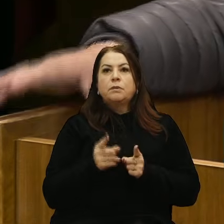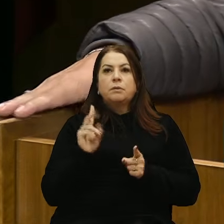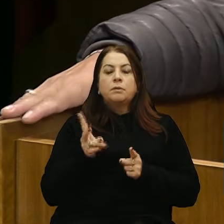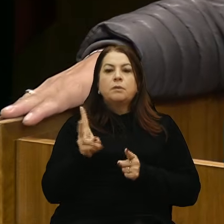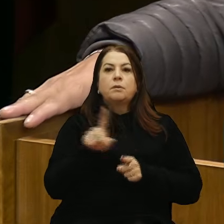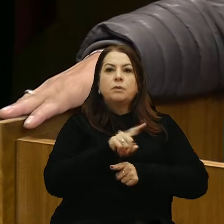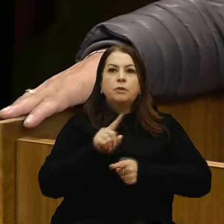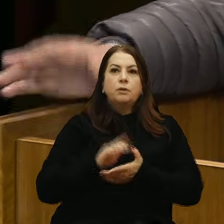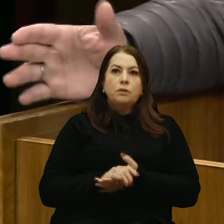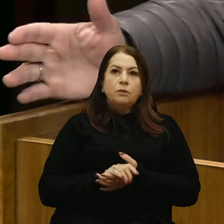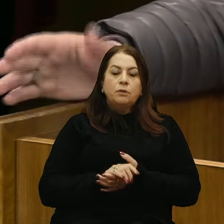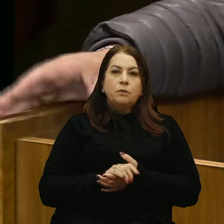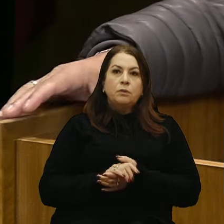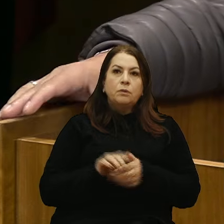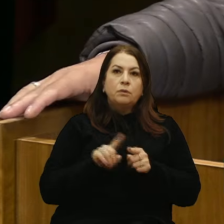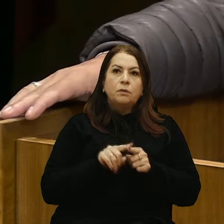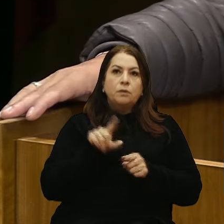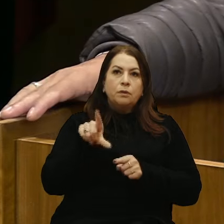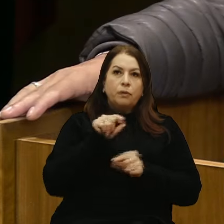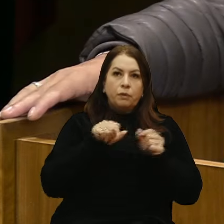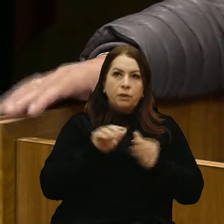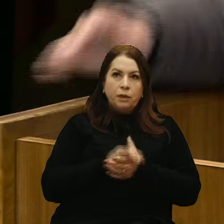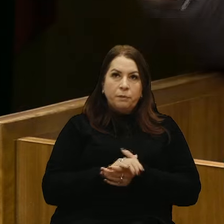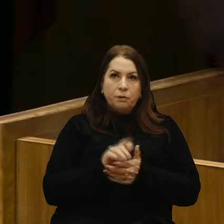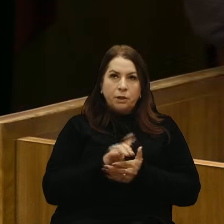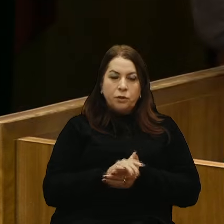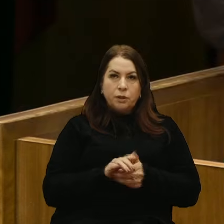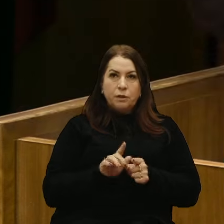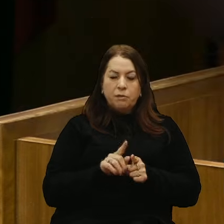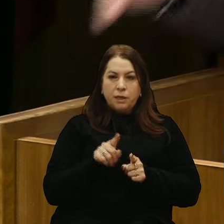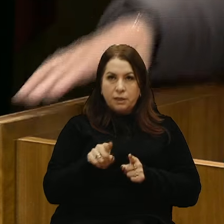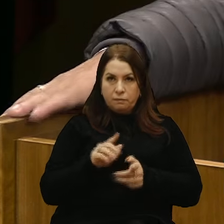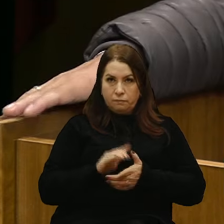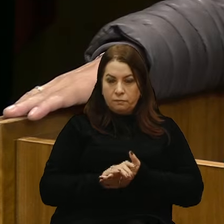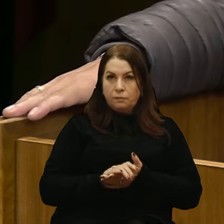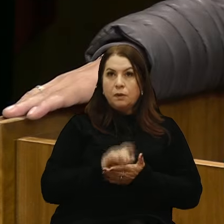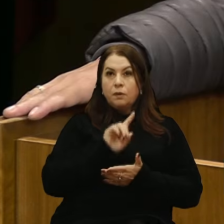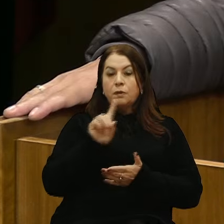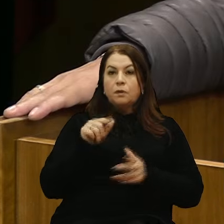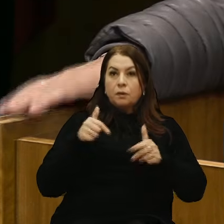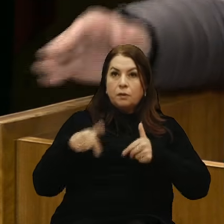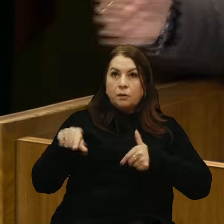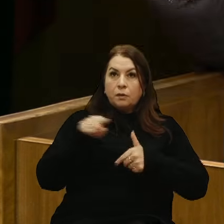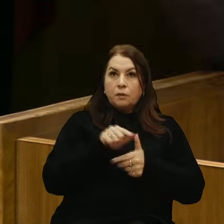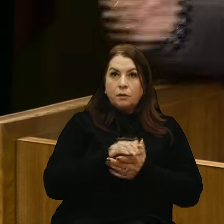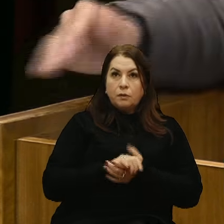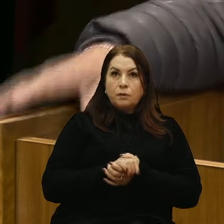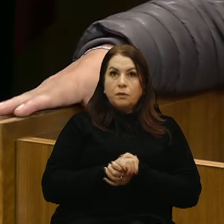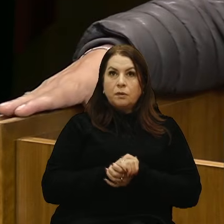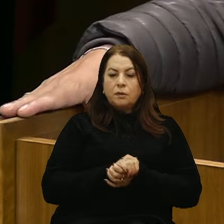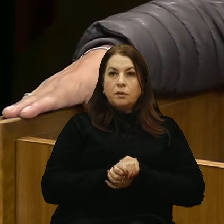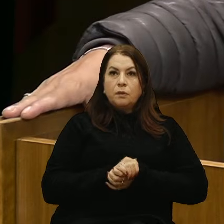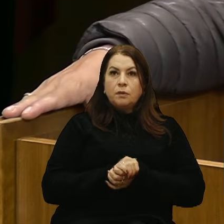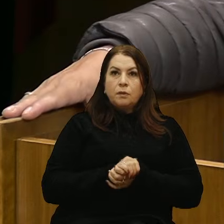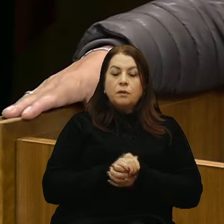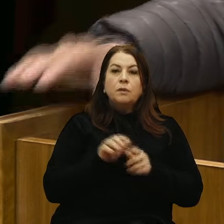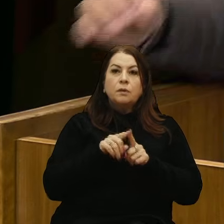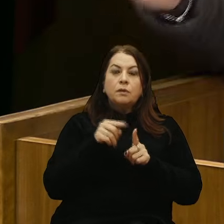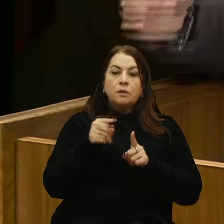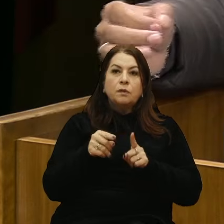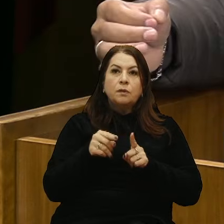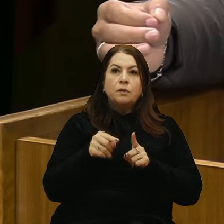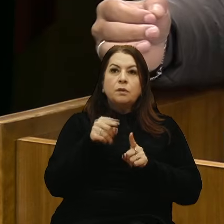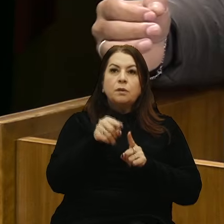sempre que venho aqui, e fui eleito pelos trabalhadores, então eu tenho que defender os trabalhadores. E quero parabenizar vocês